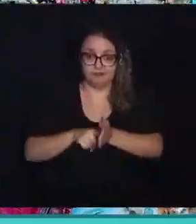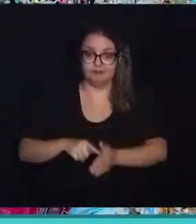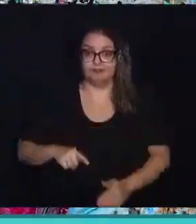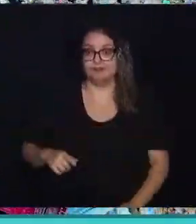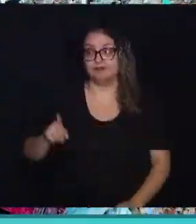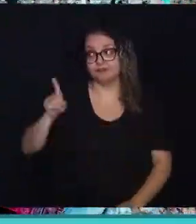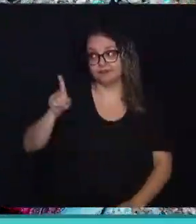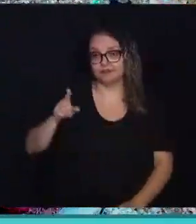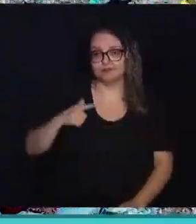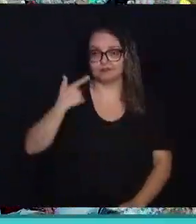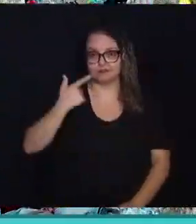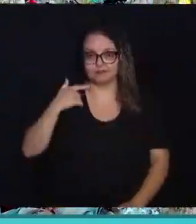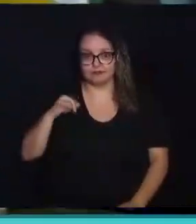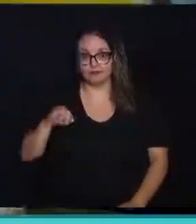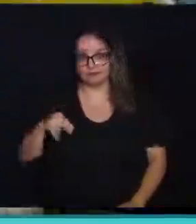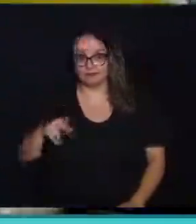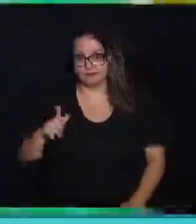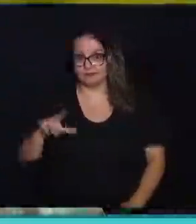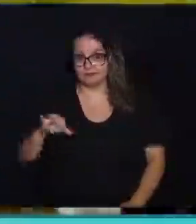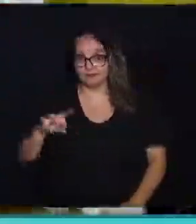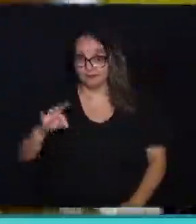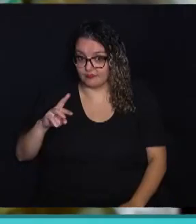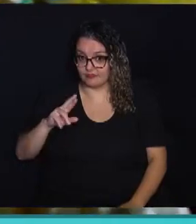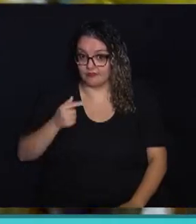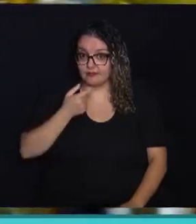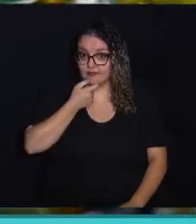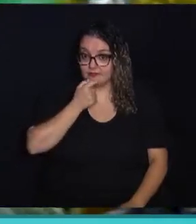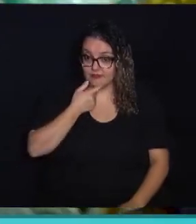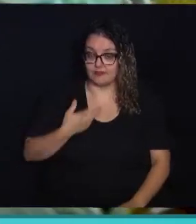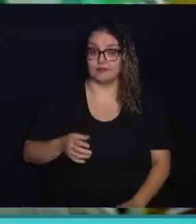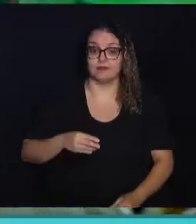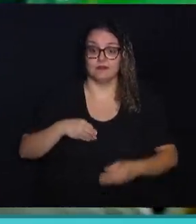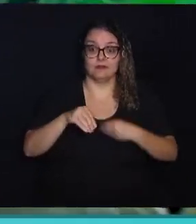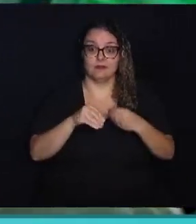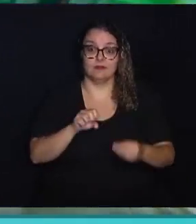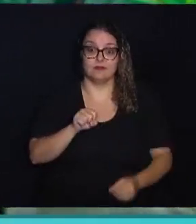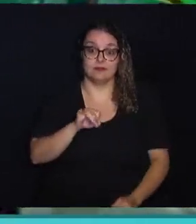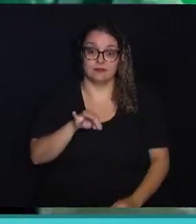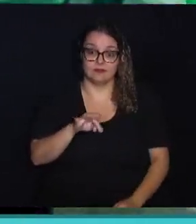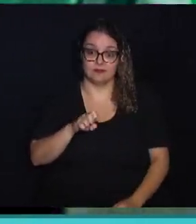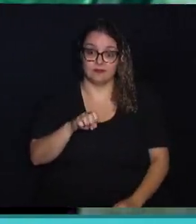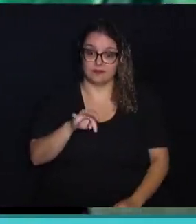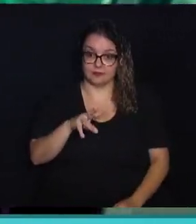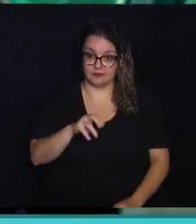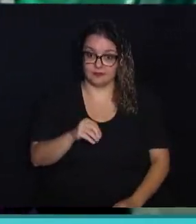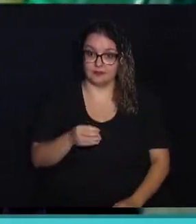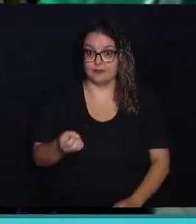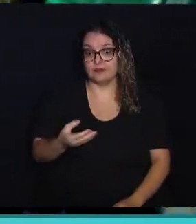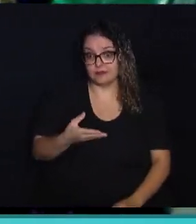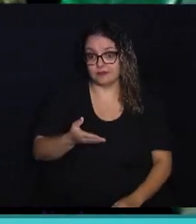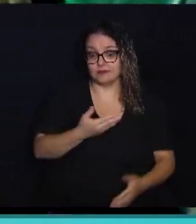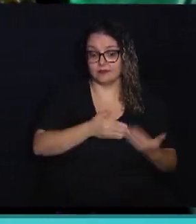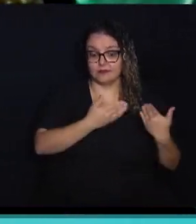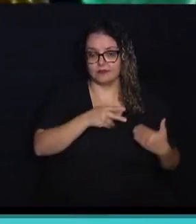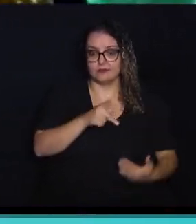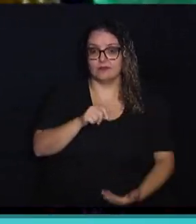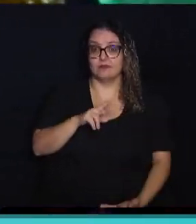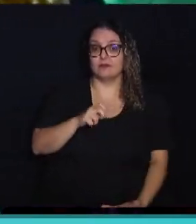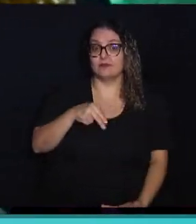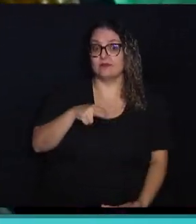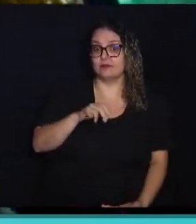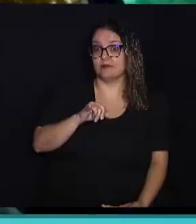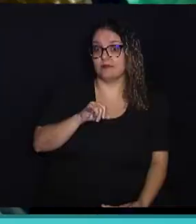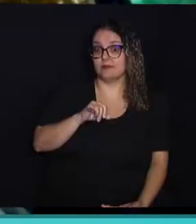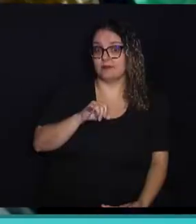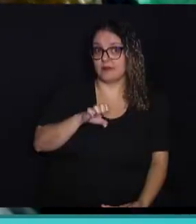científicas localizado na Inglaterra. Entretanto, o plástico sintético é muito mais novo e um de seus antecessores foi